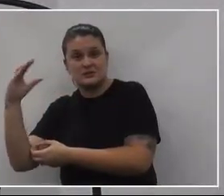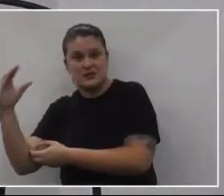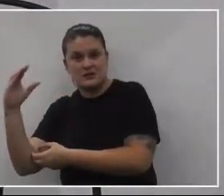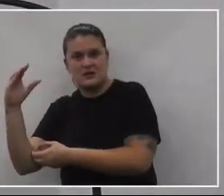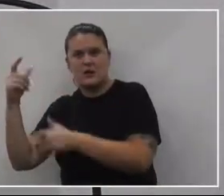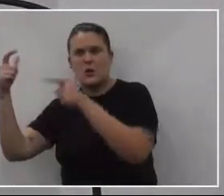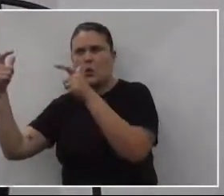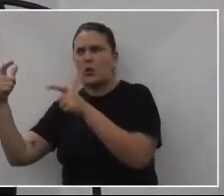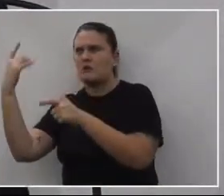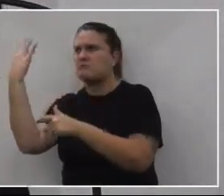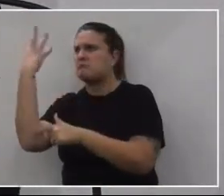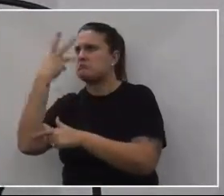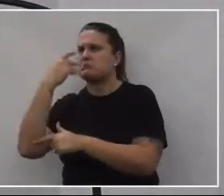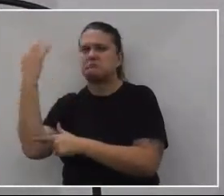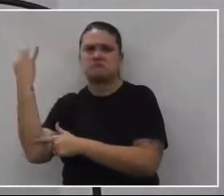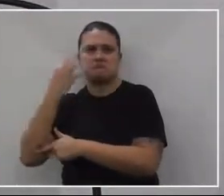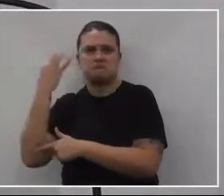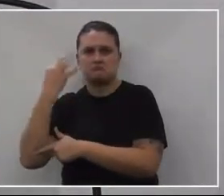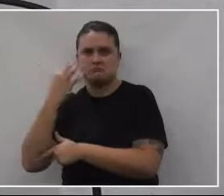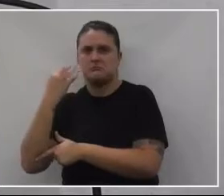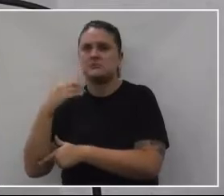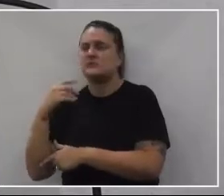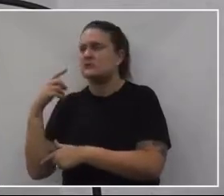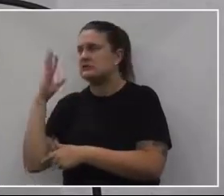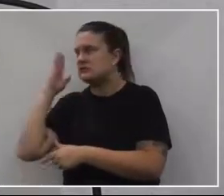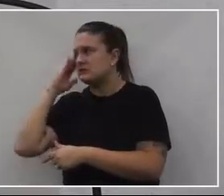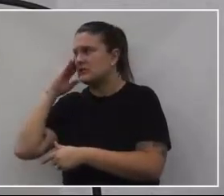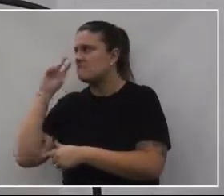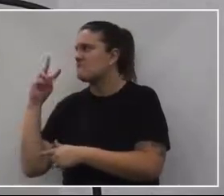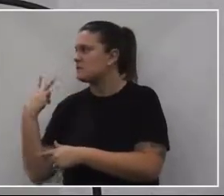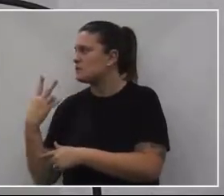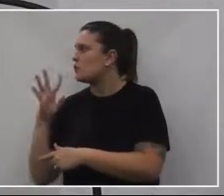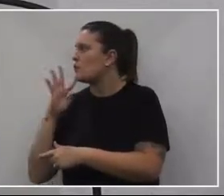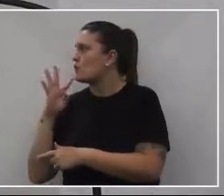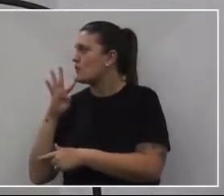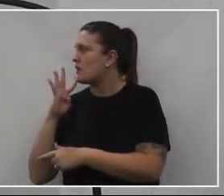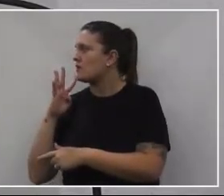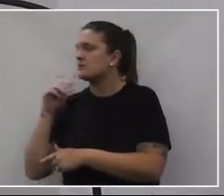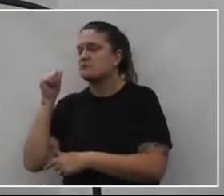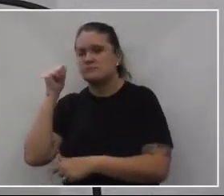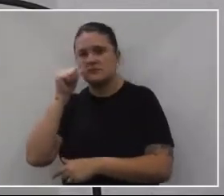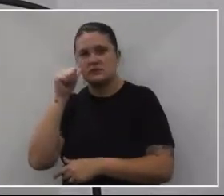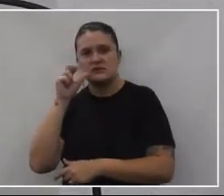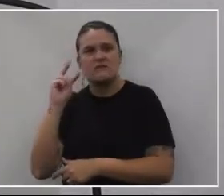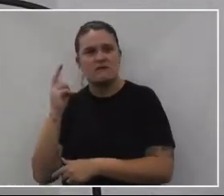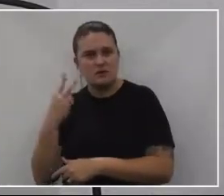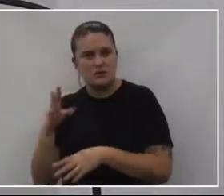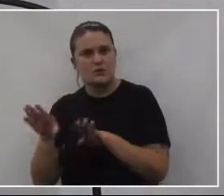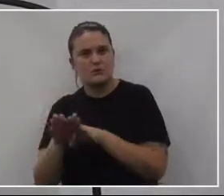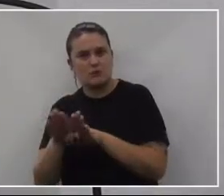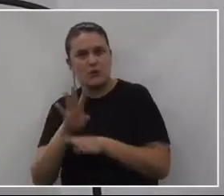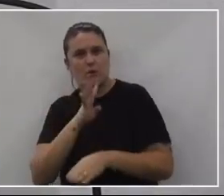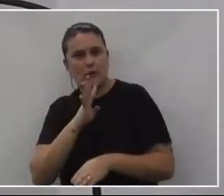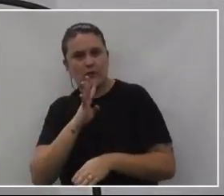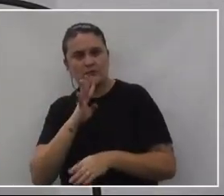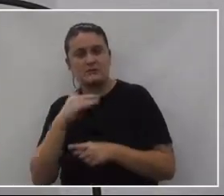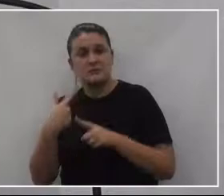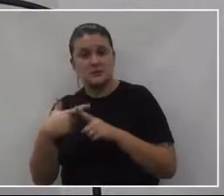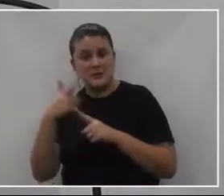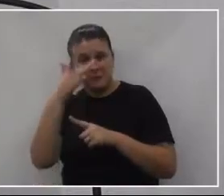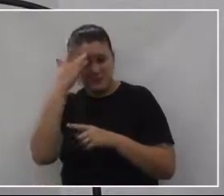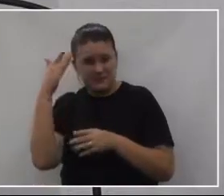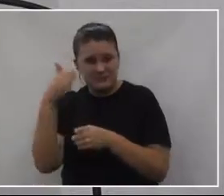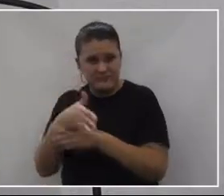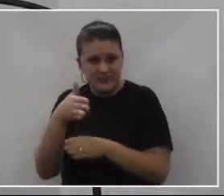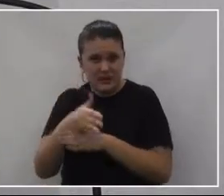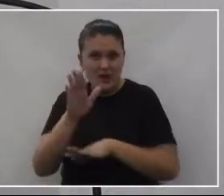ele é sensacional, né? Sei que os senhores vereadores conhecem, as senhoras vereadoras, mas o público que nos acompanha,